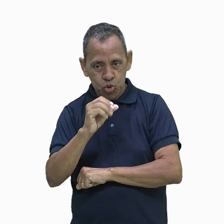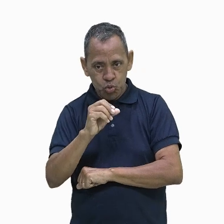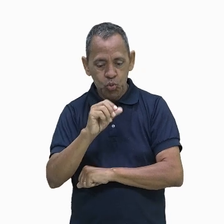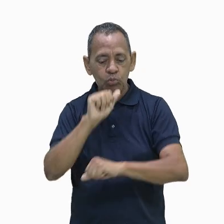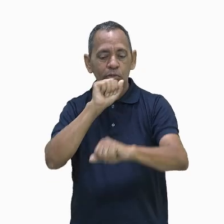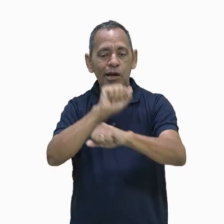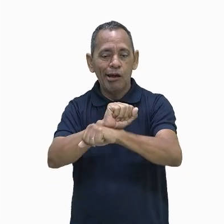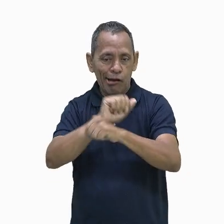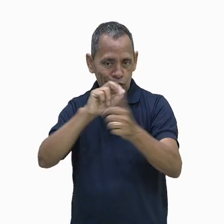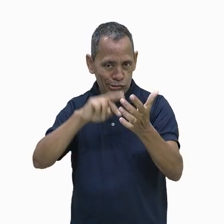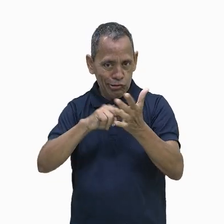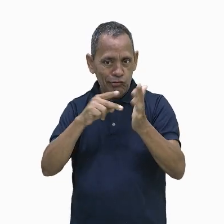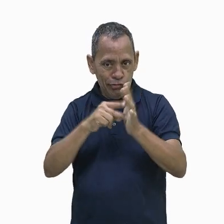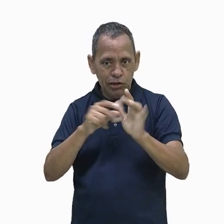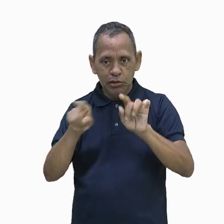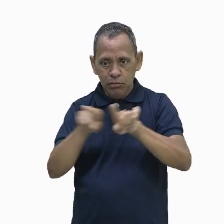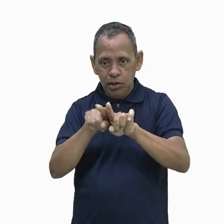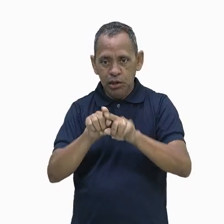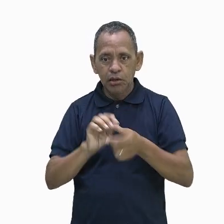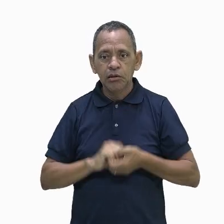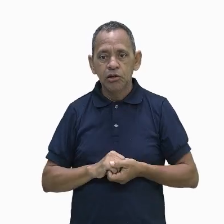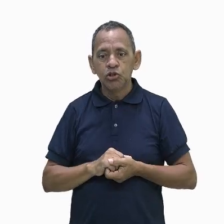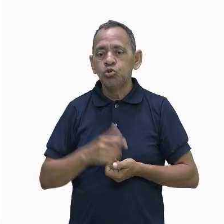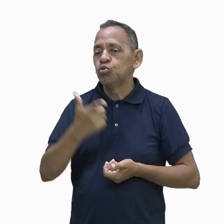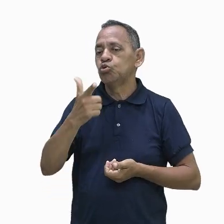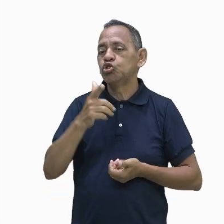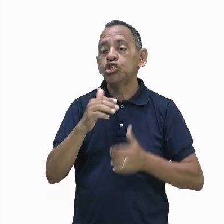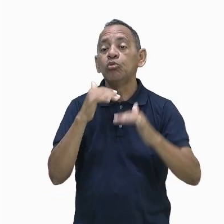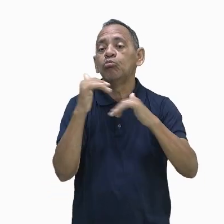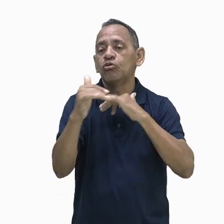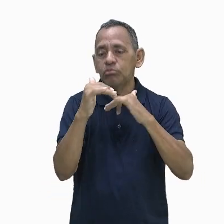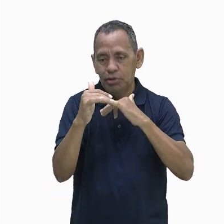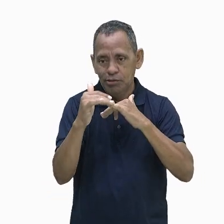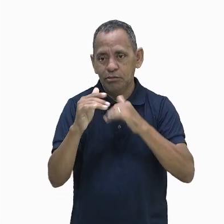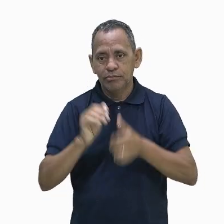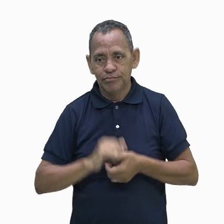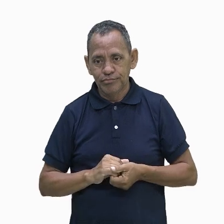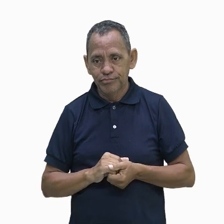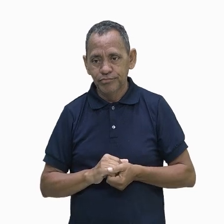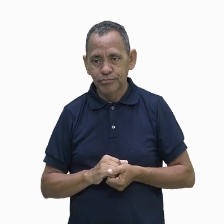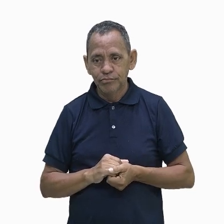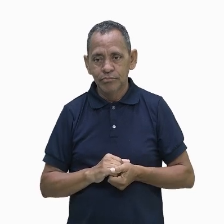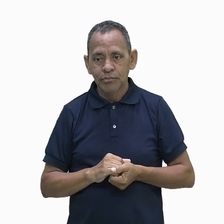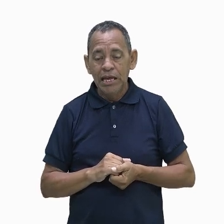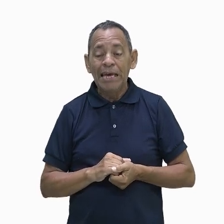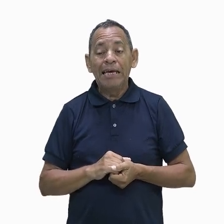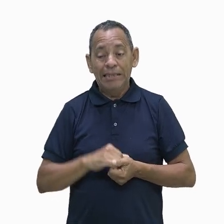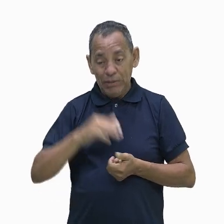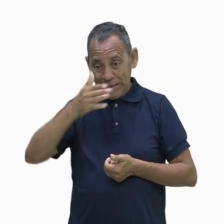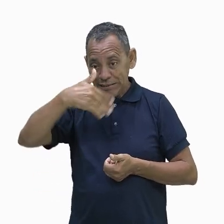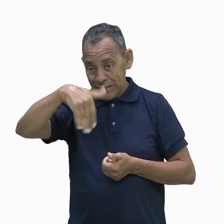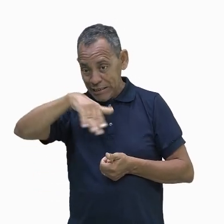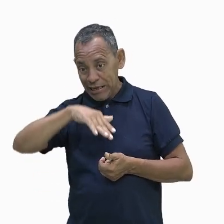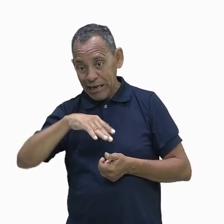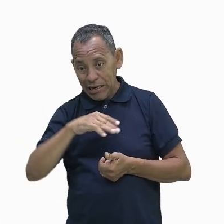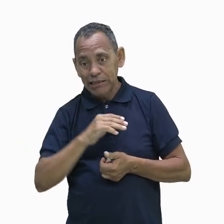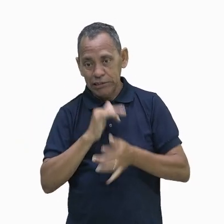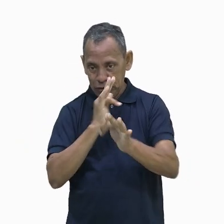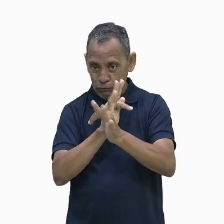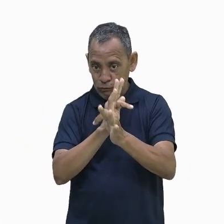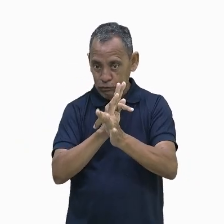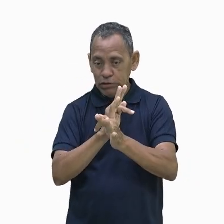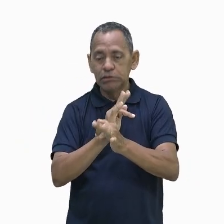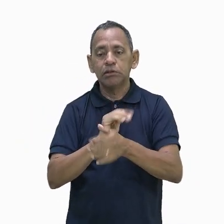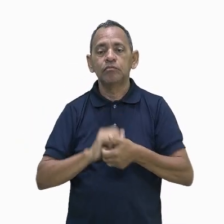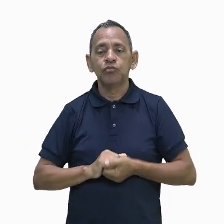não estejam em escoamento, que quer dizer movimento. Então, a hidrostática quer dizer hidro, né? Se